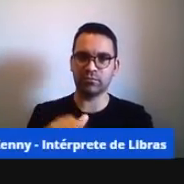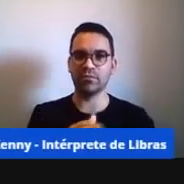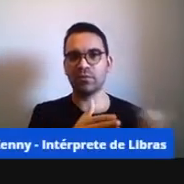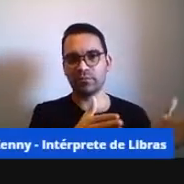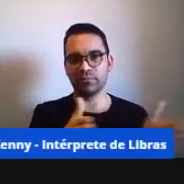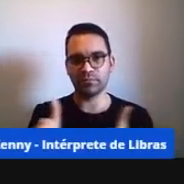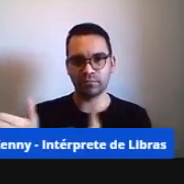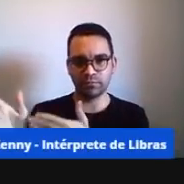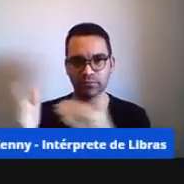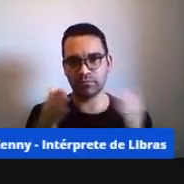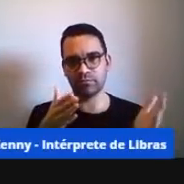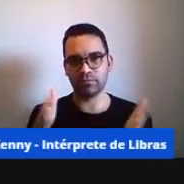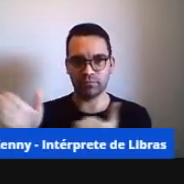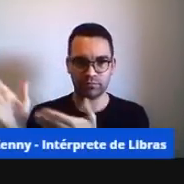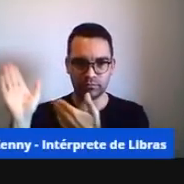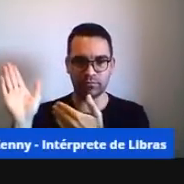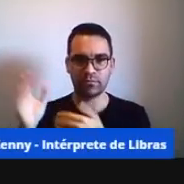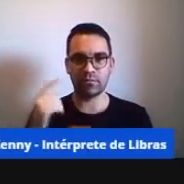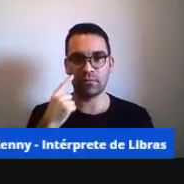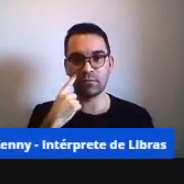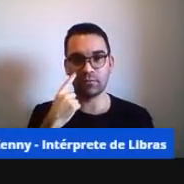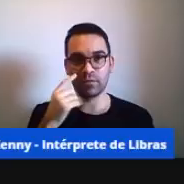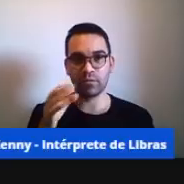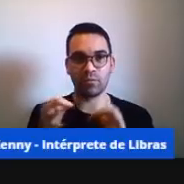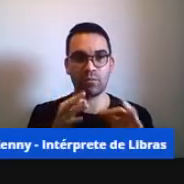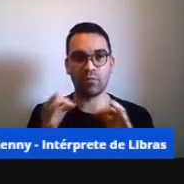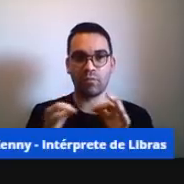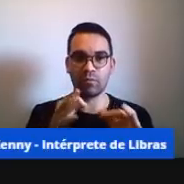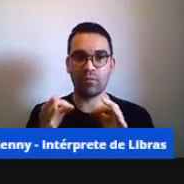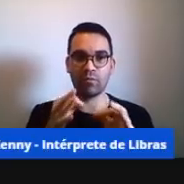medidas que têm que ser adotadas.